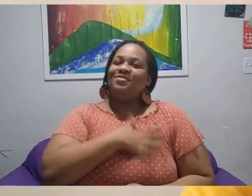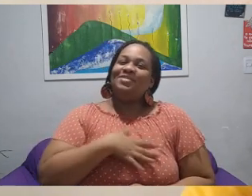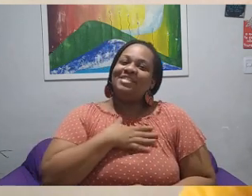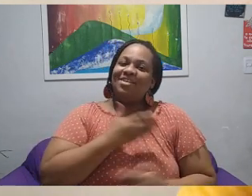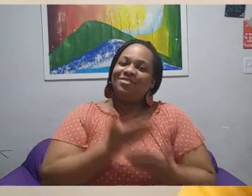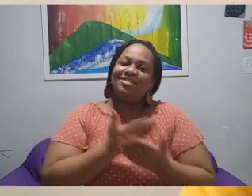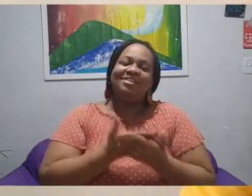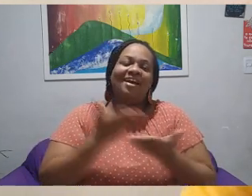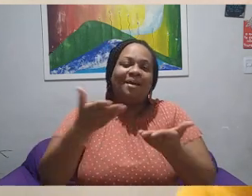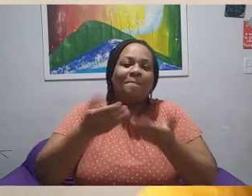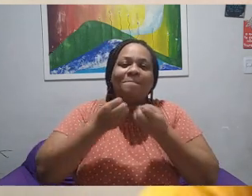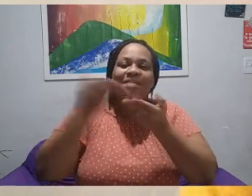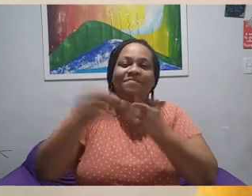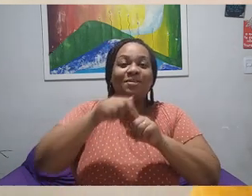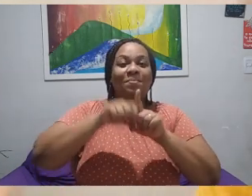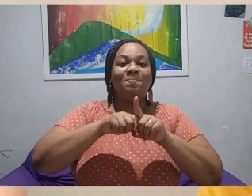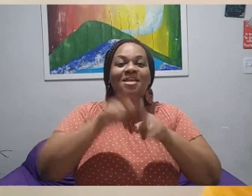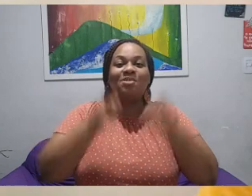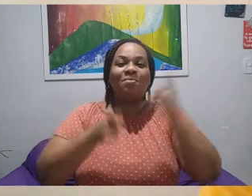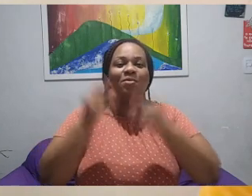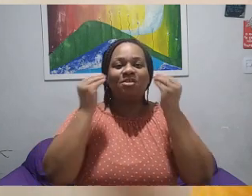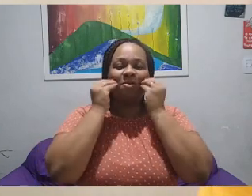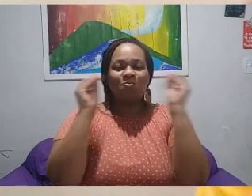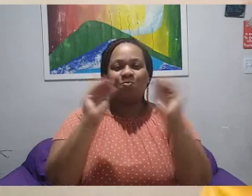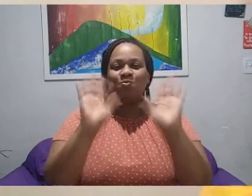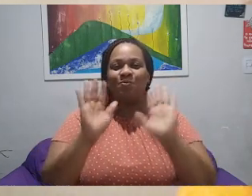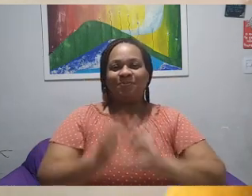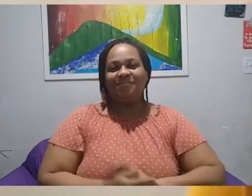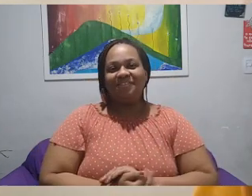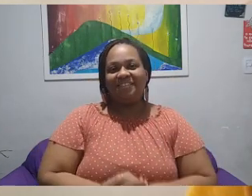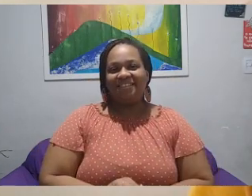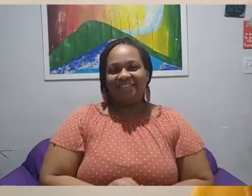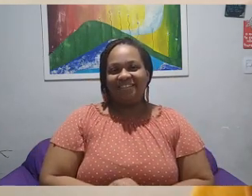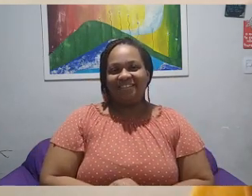que você tenha gostado dessa aula e seja bem-vindo ao mês de robótica. Um beijo!